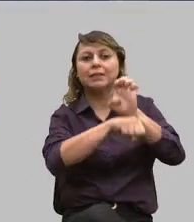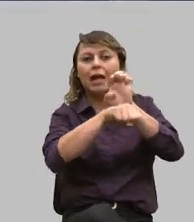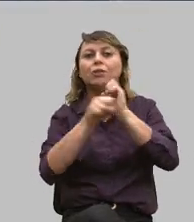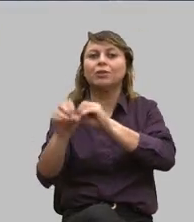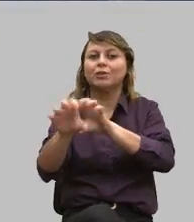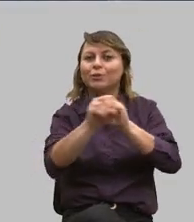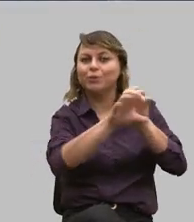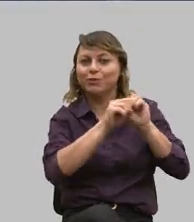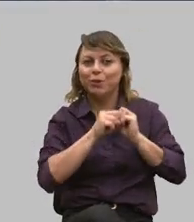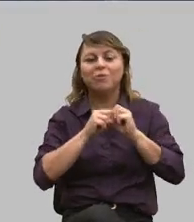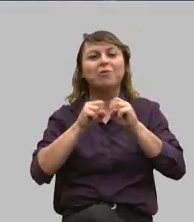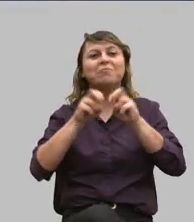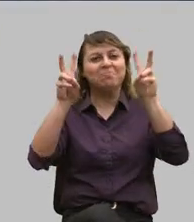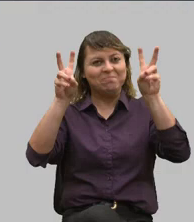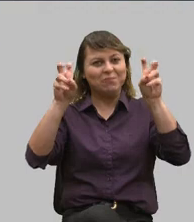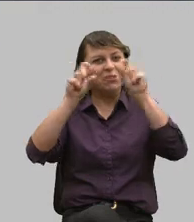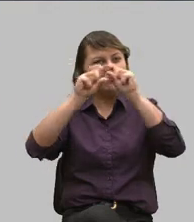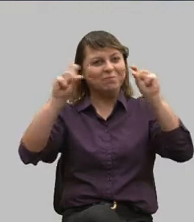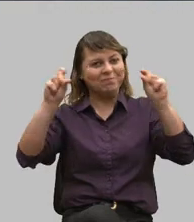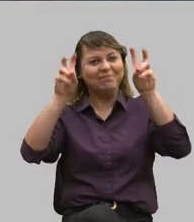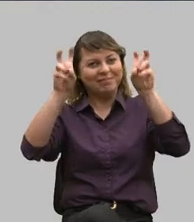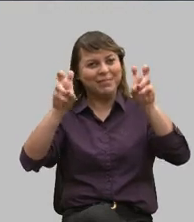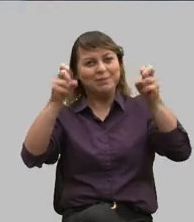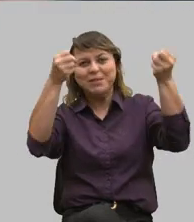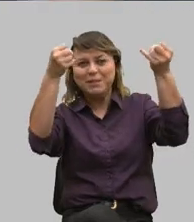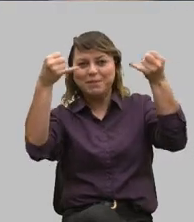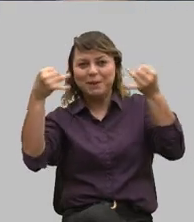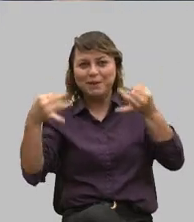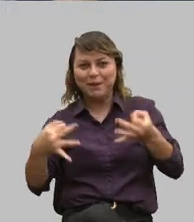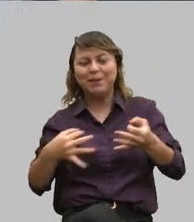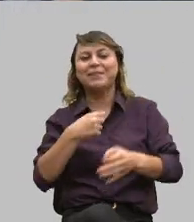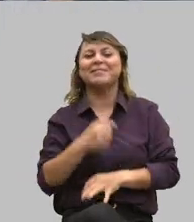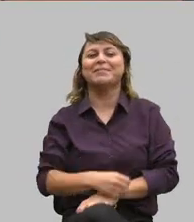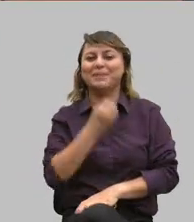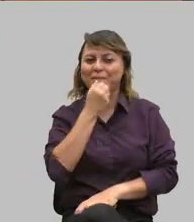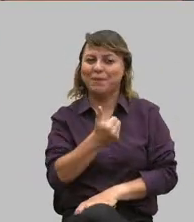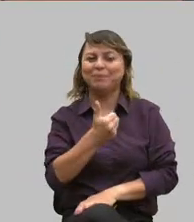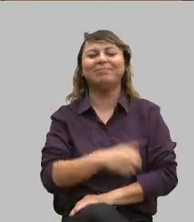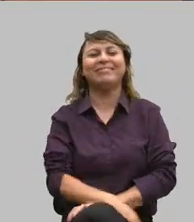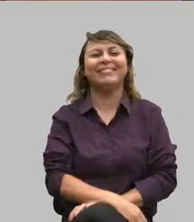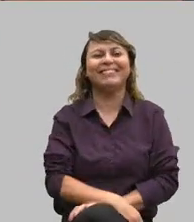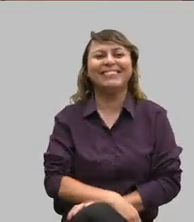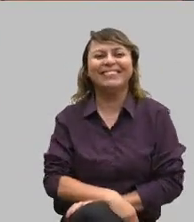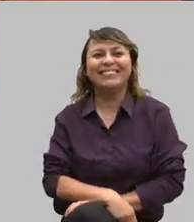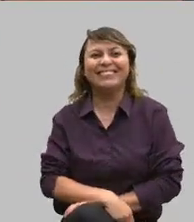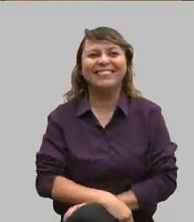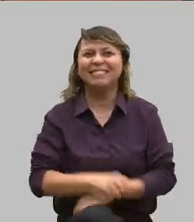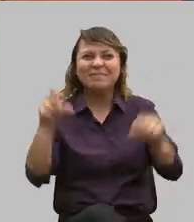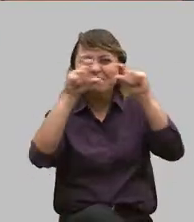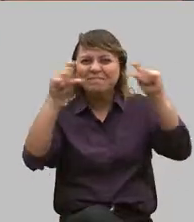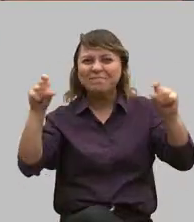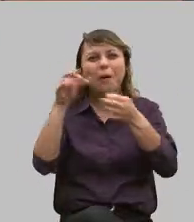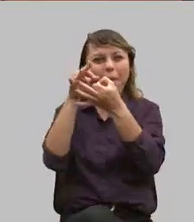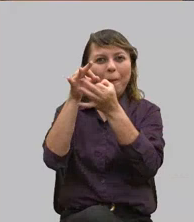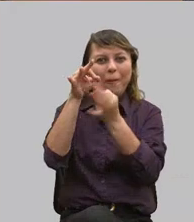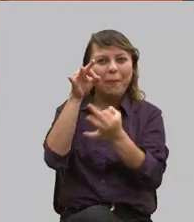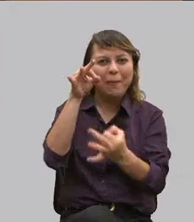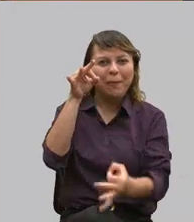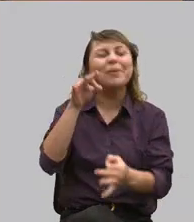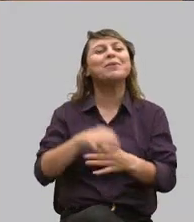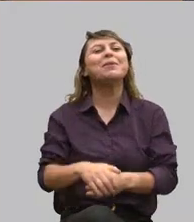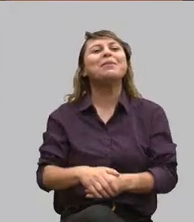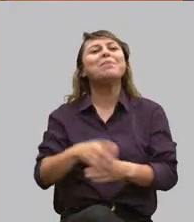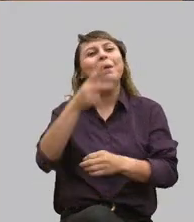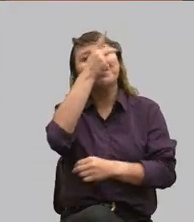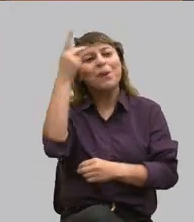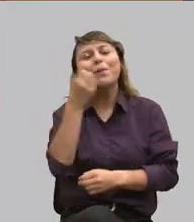bonito o título não viu Rosália explica aí para nós aí tá bom pouquinho grande né Senor Deputado presente pessoal bom dia bom